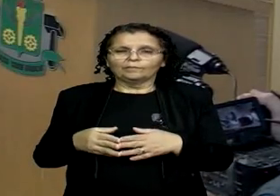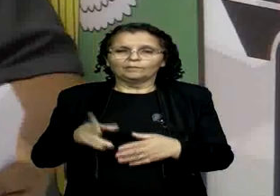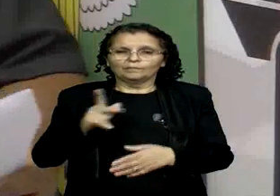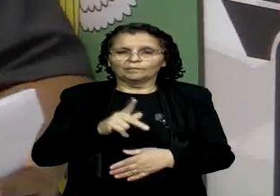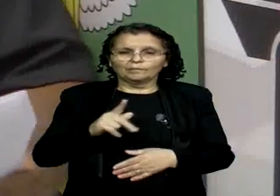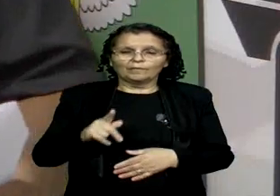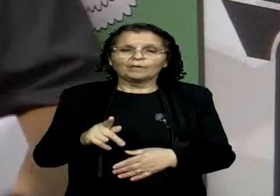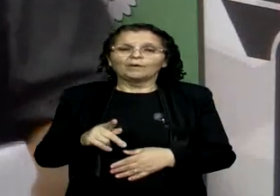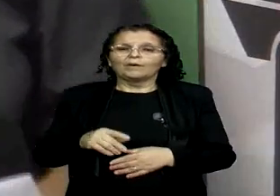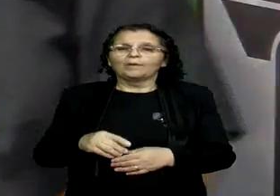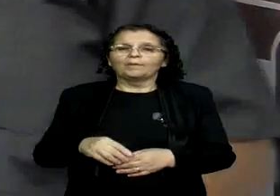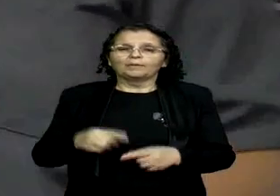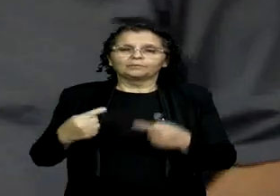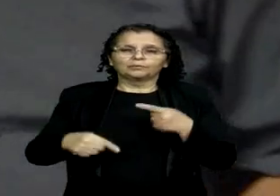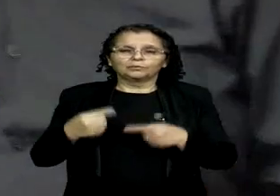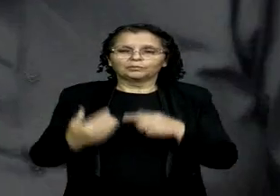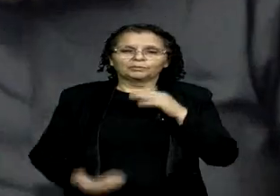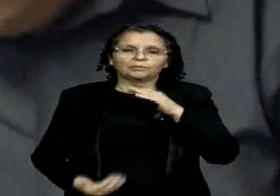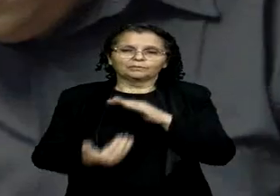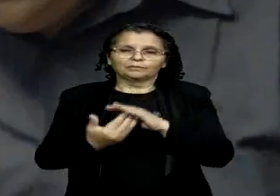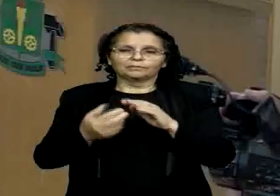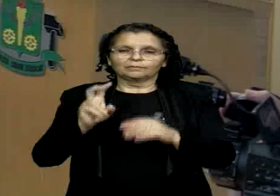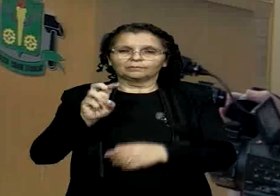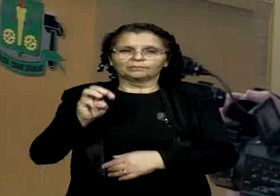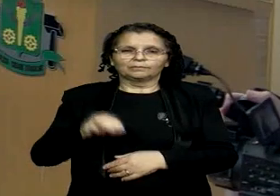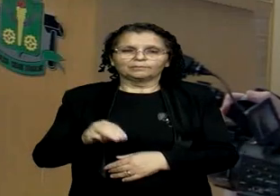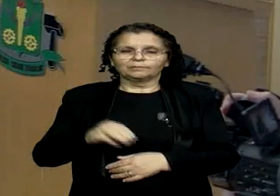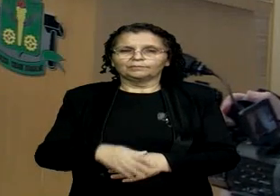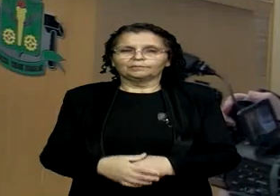Para discutir. Para discutir, Vossa Excelência, se dispõe de 5 minutos.